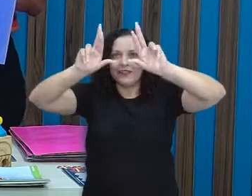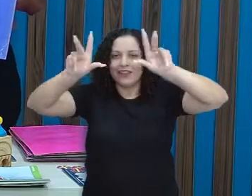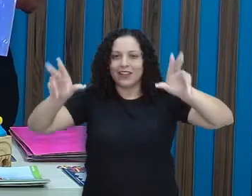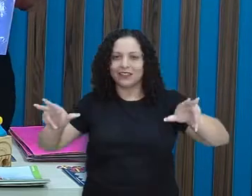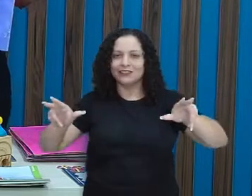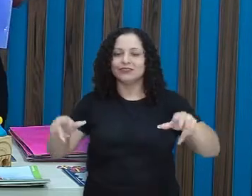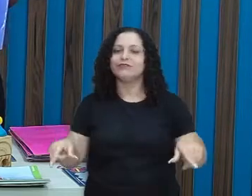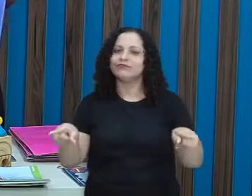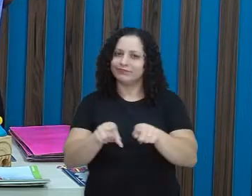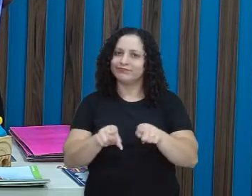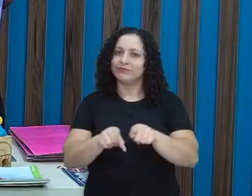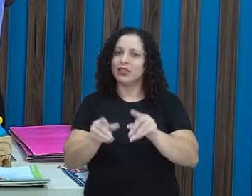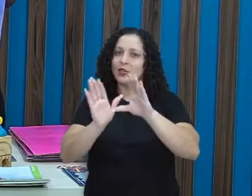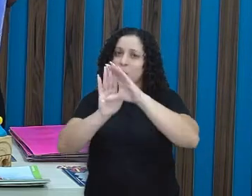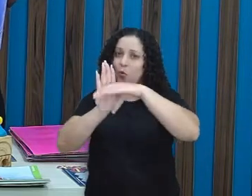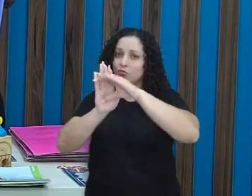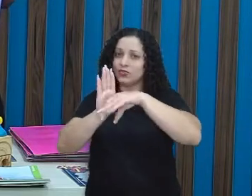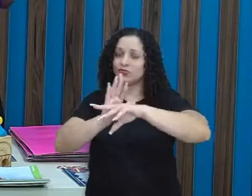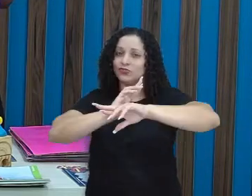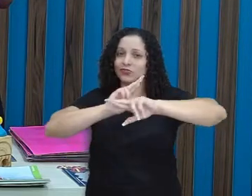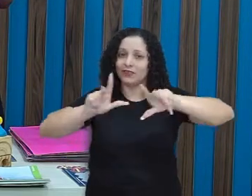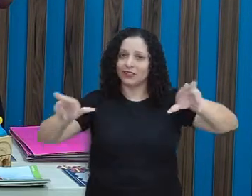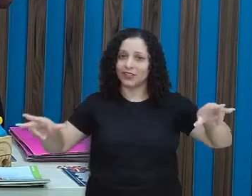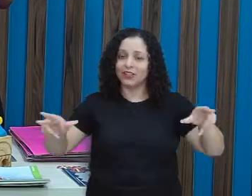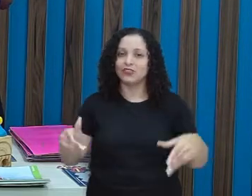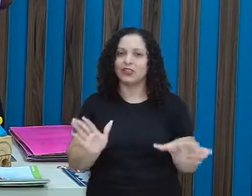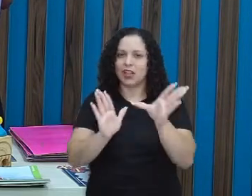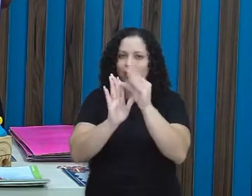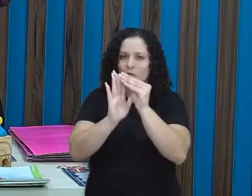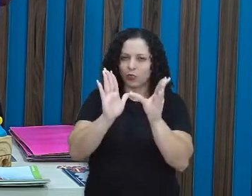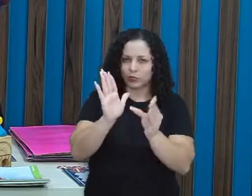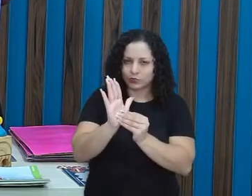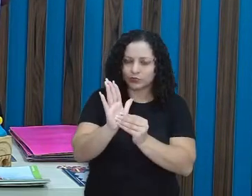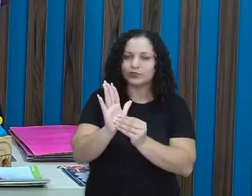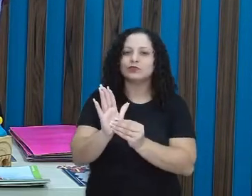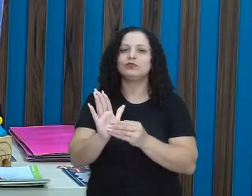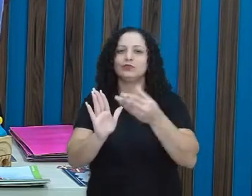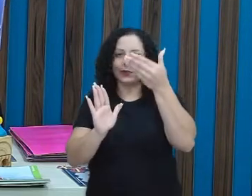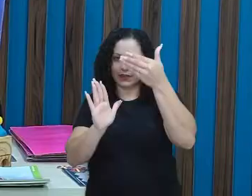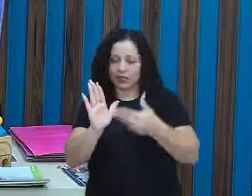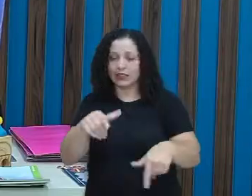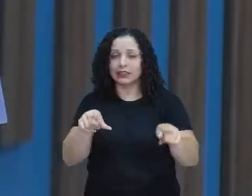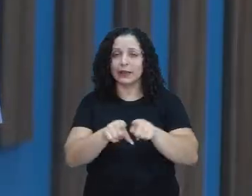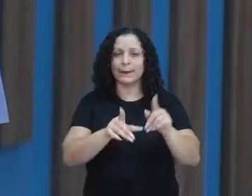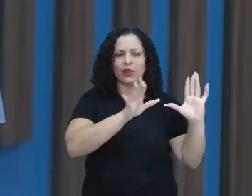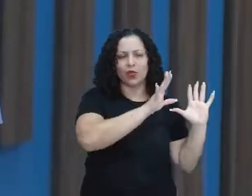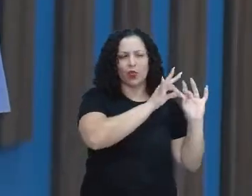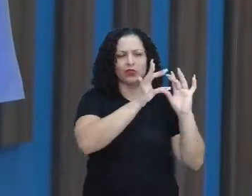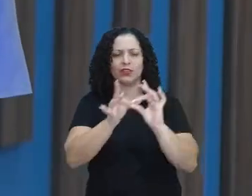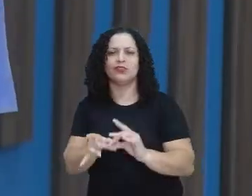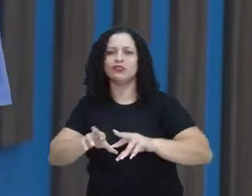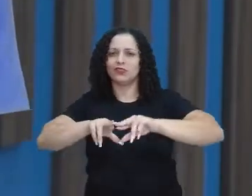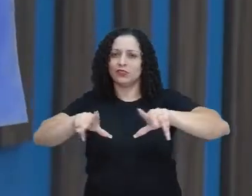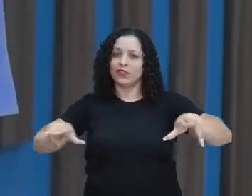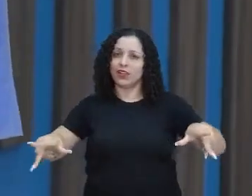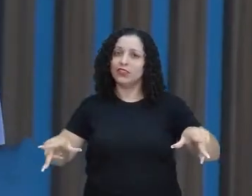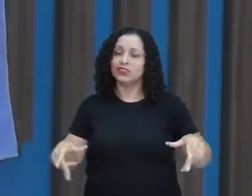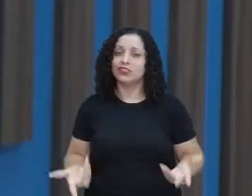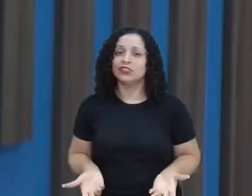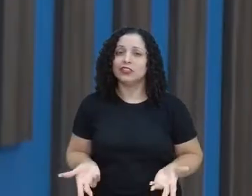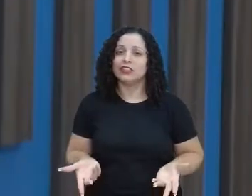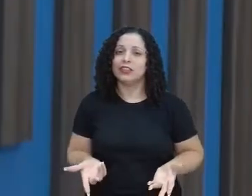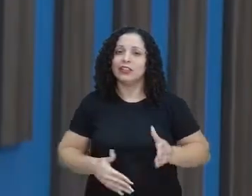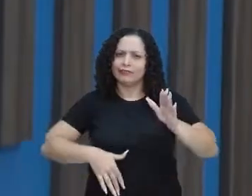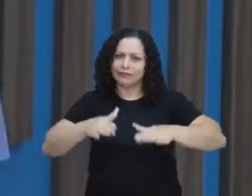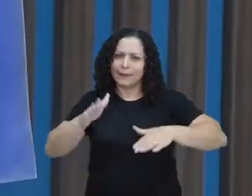trazer diferentes conceitos, diferentes contextos, a depender, obviamente, da base curricular também, que a